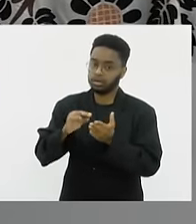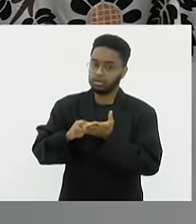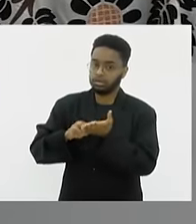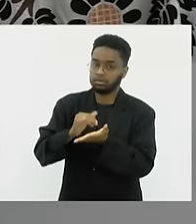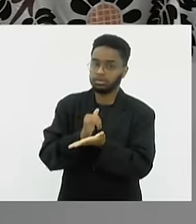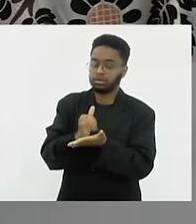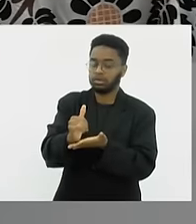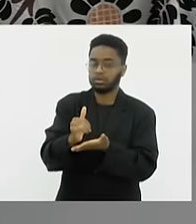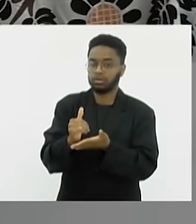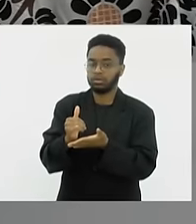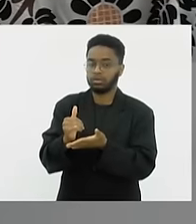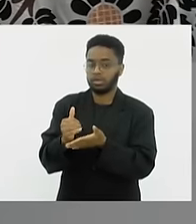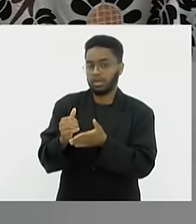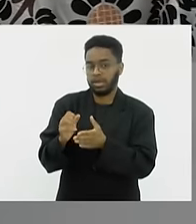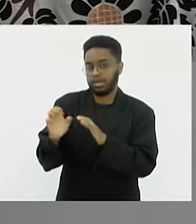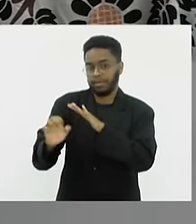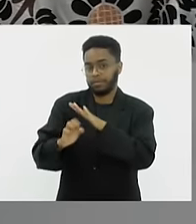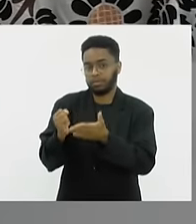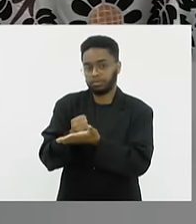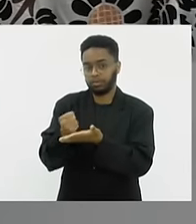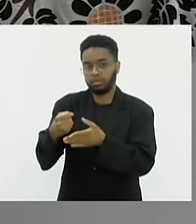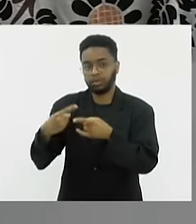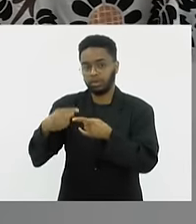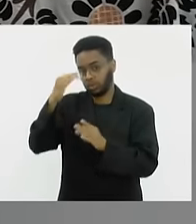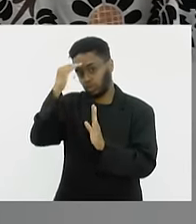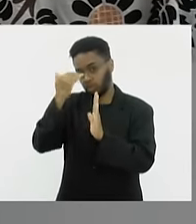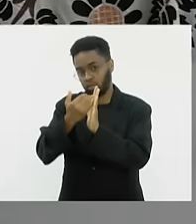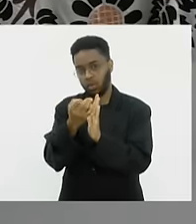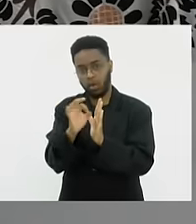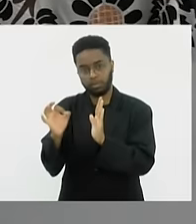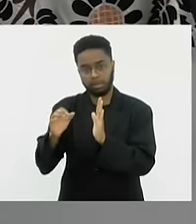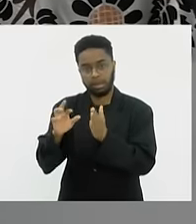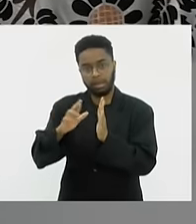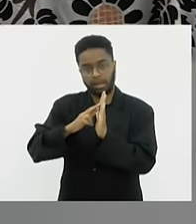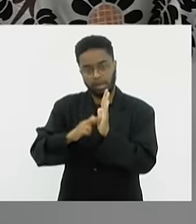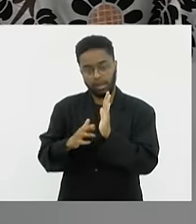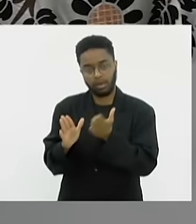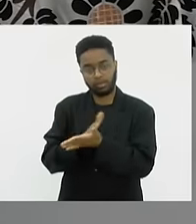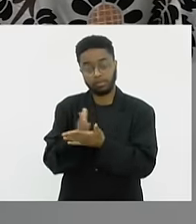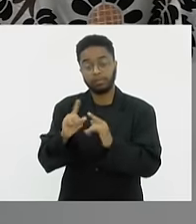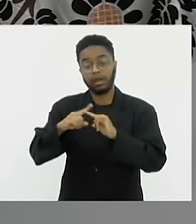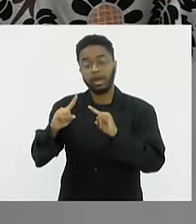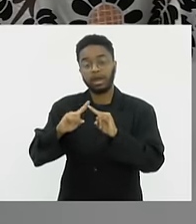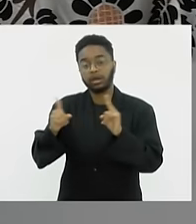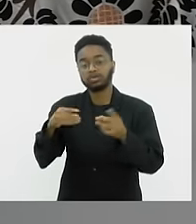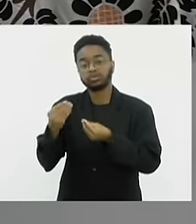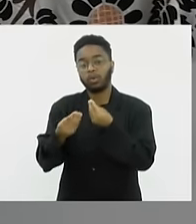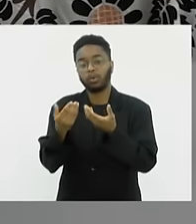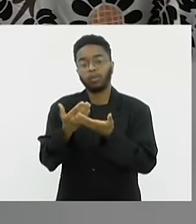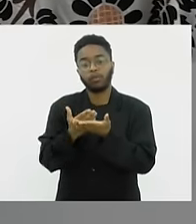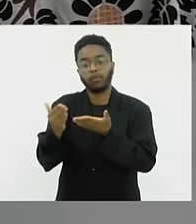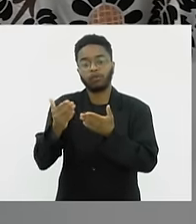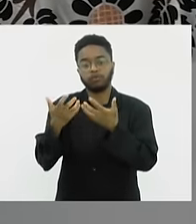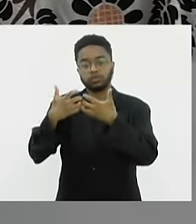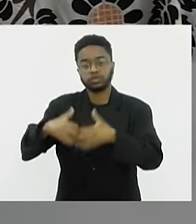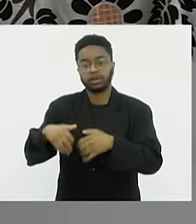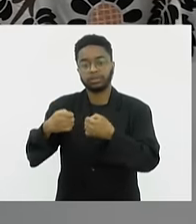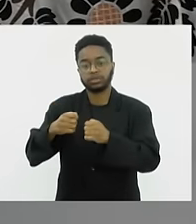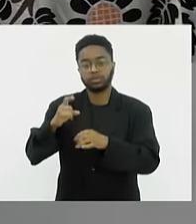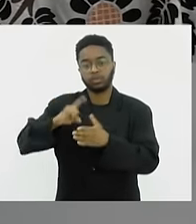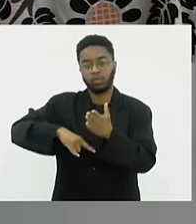consórcio de não cumprir alguns requisitos. E, para começar a funcionar, ele tem que apresentar toda a documentação.